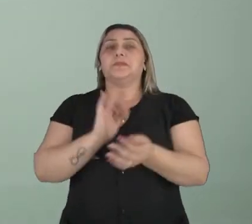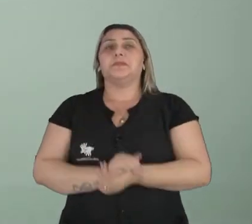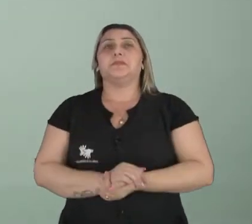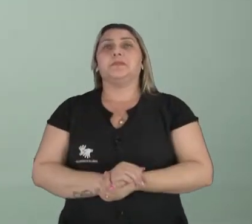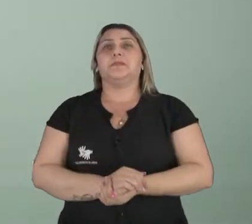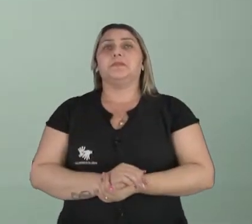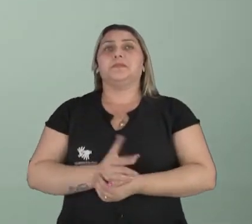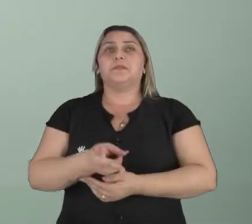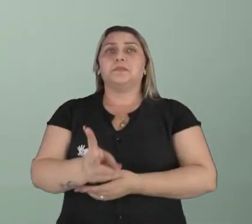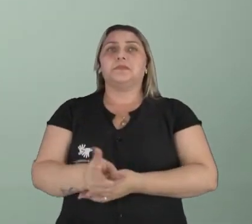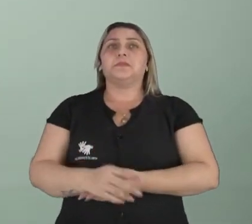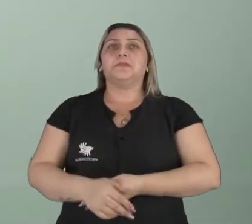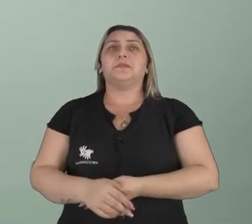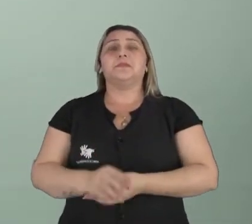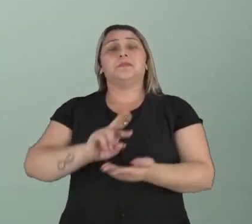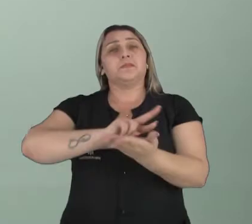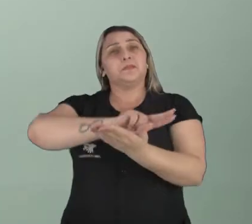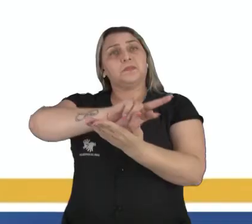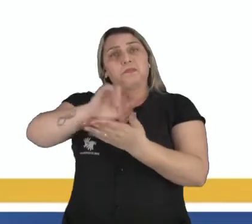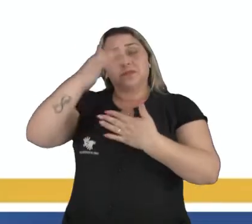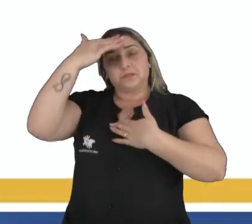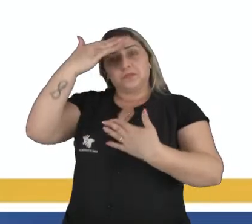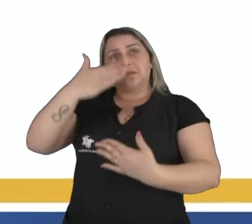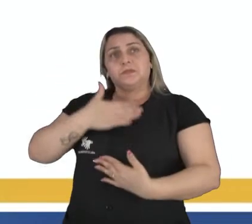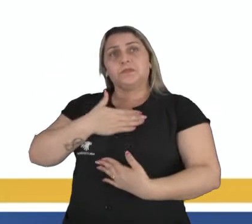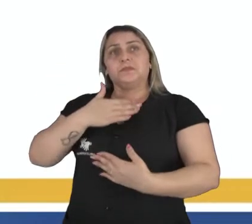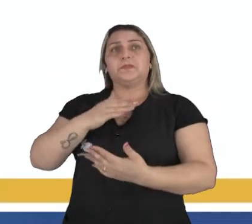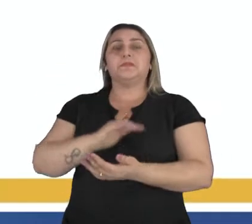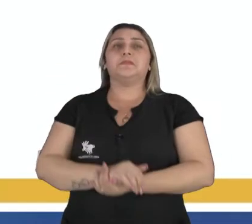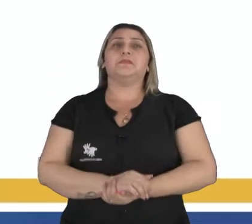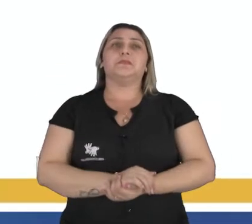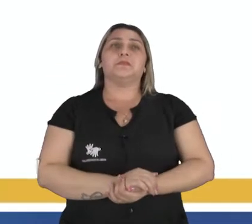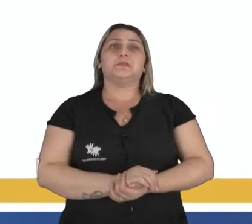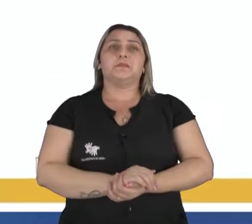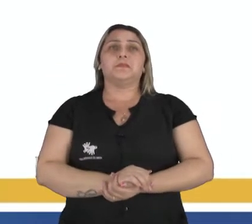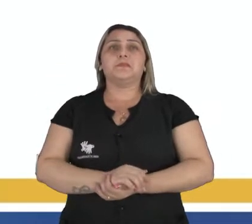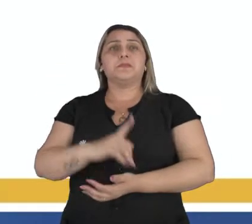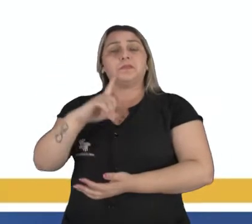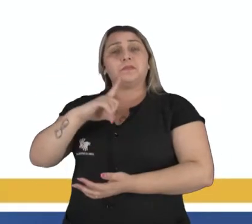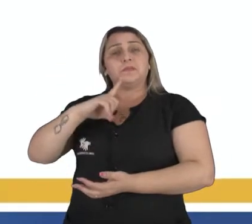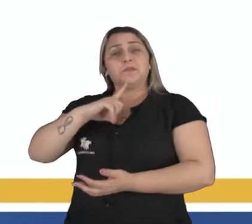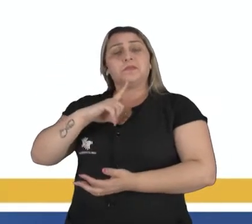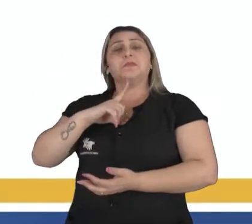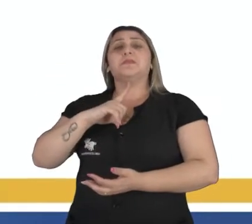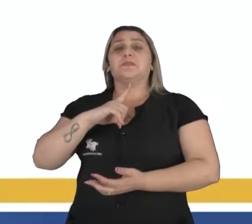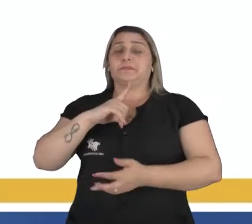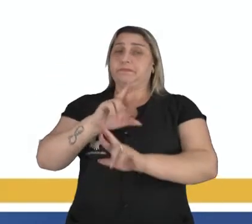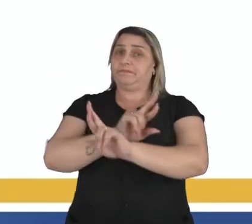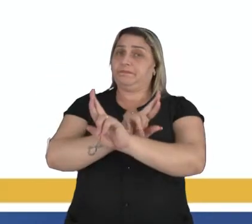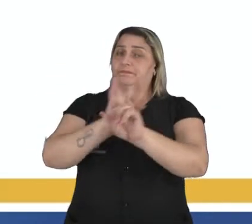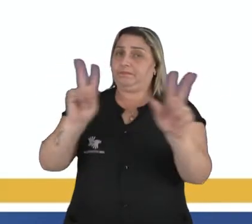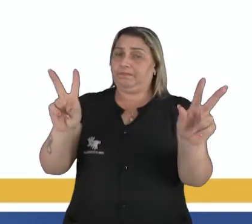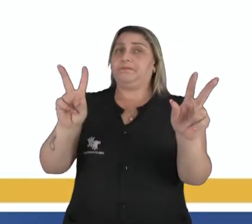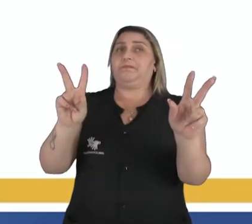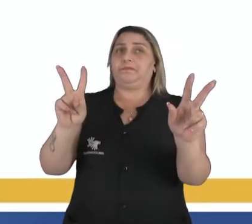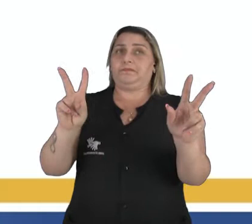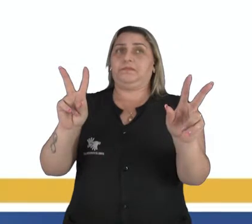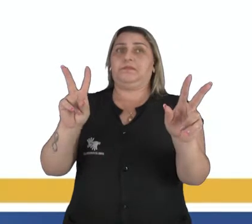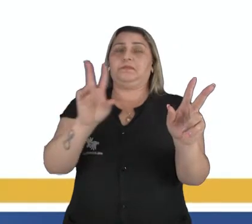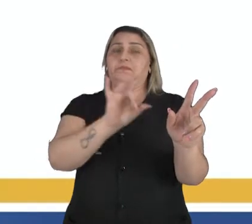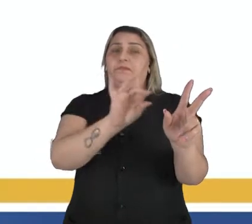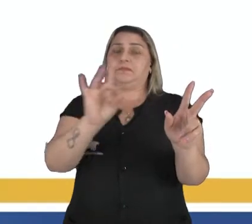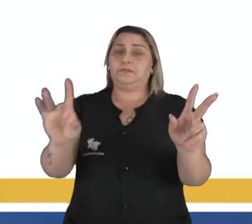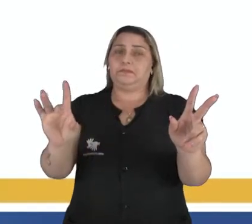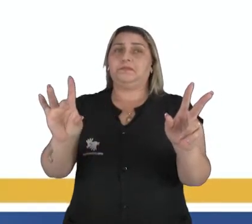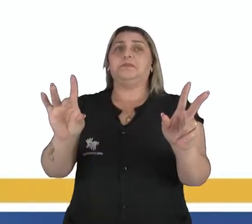certo então vamos dar seguimento aqui falando da diversidade que os corpos eles são bem diferentes porque como eu